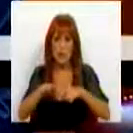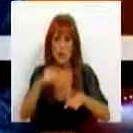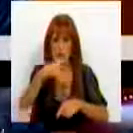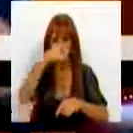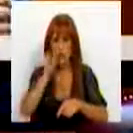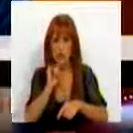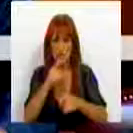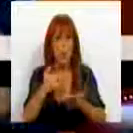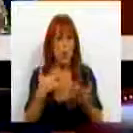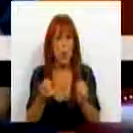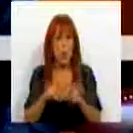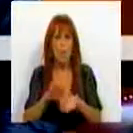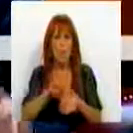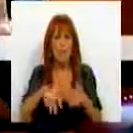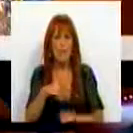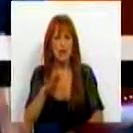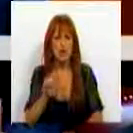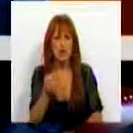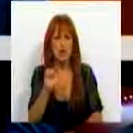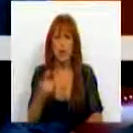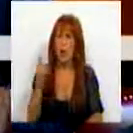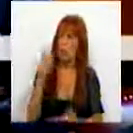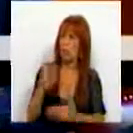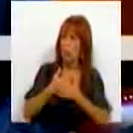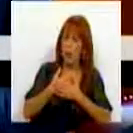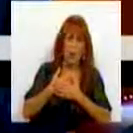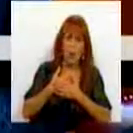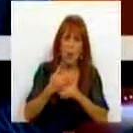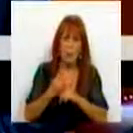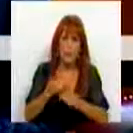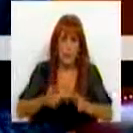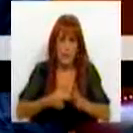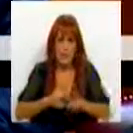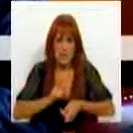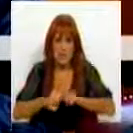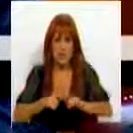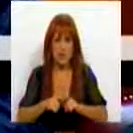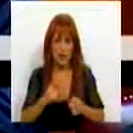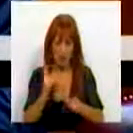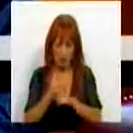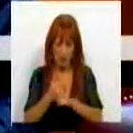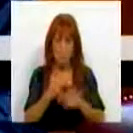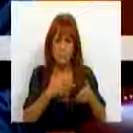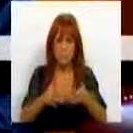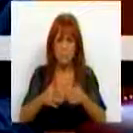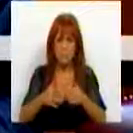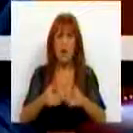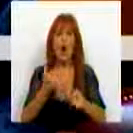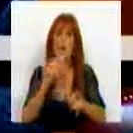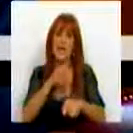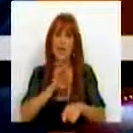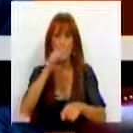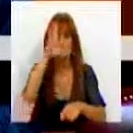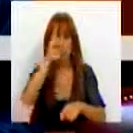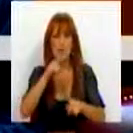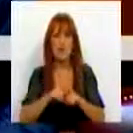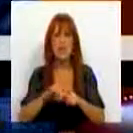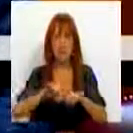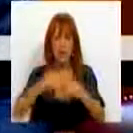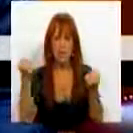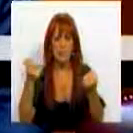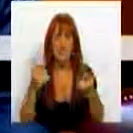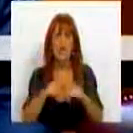de Sousa, não há plano Juncker que nos valha, porque aquilo que é necessário é retomar a trajetória de convergência que foi